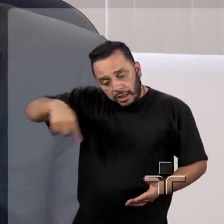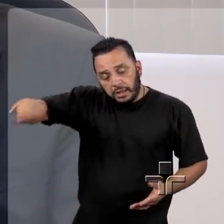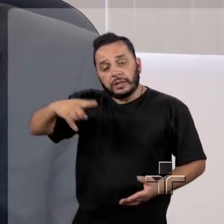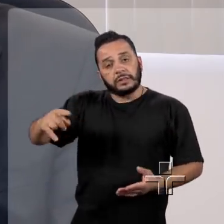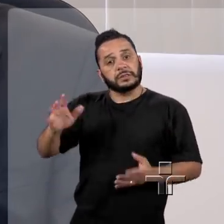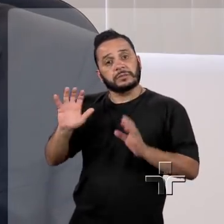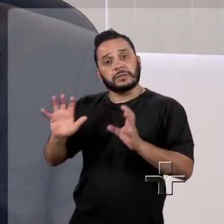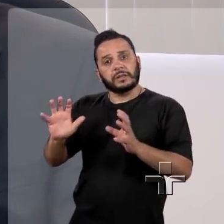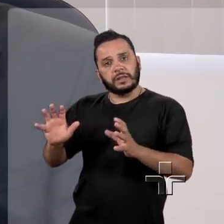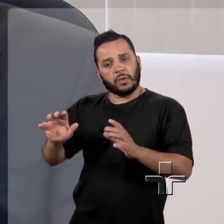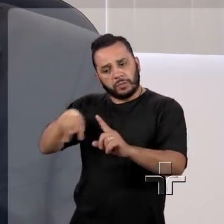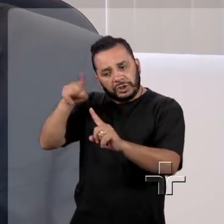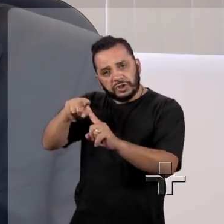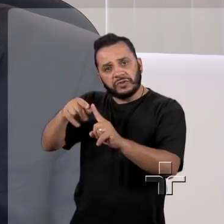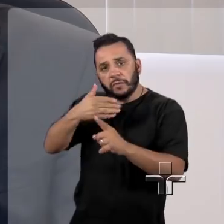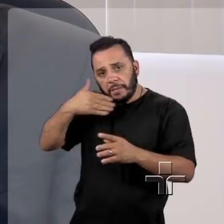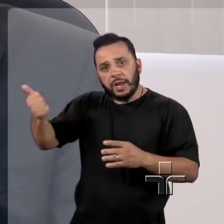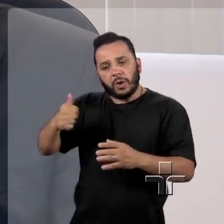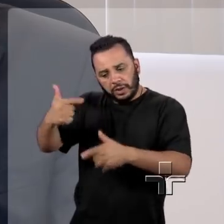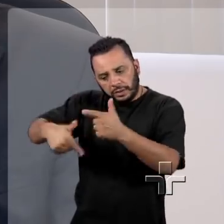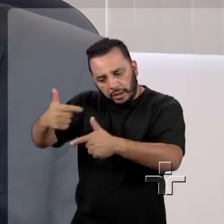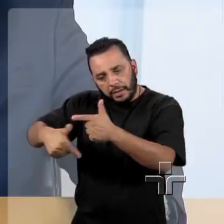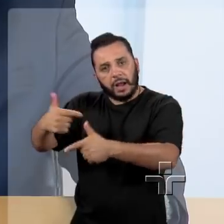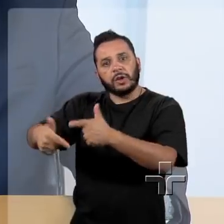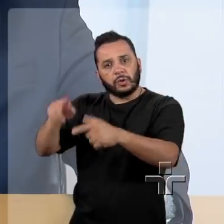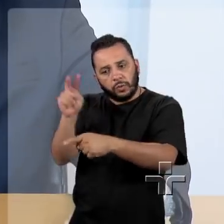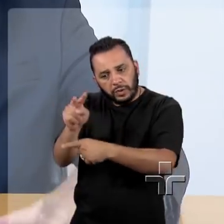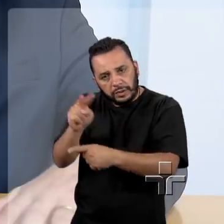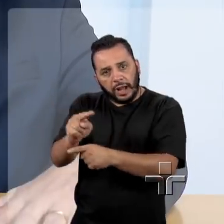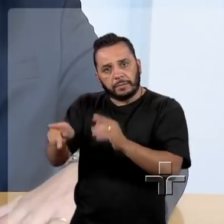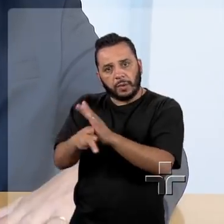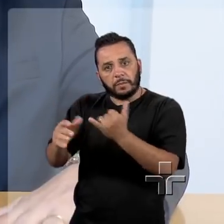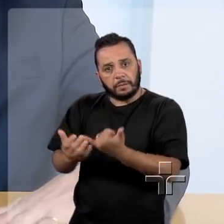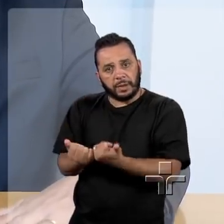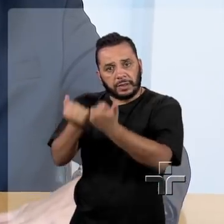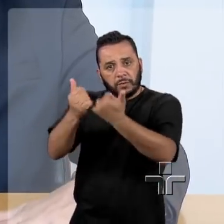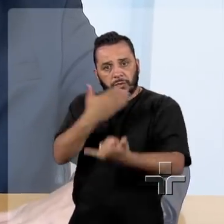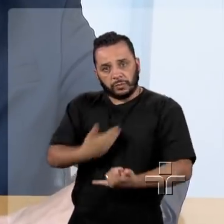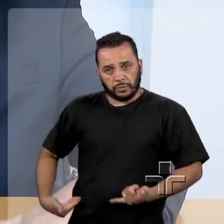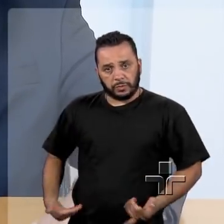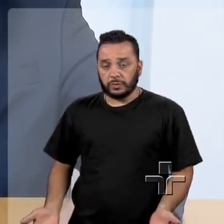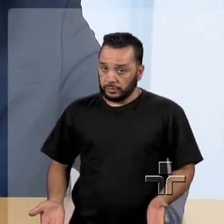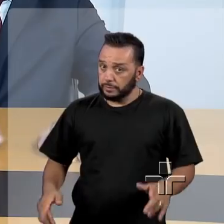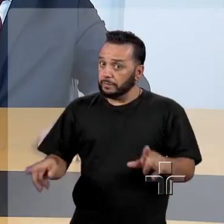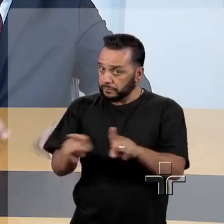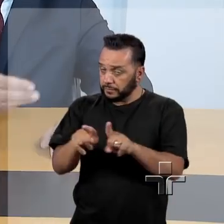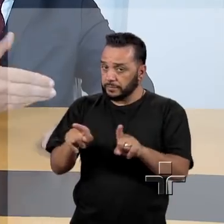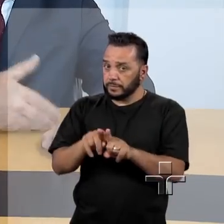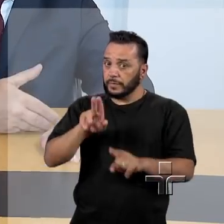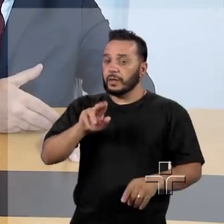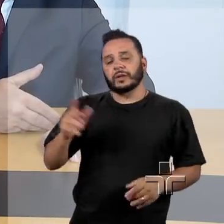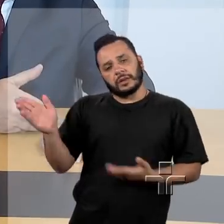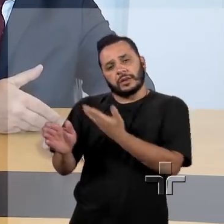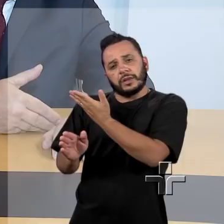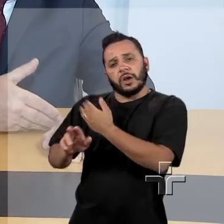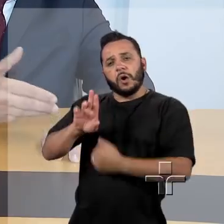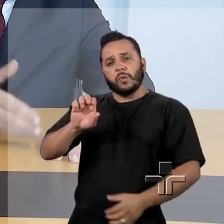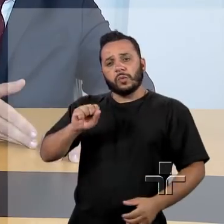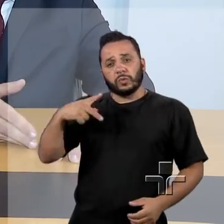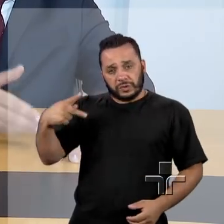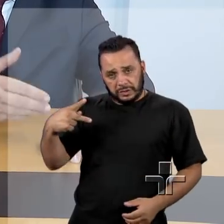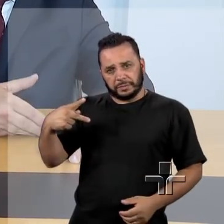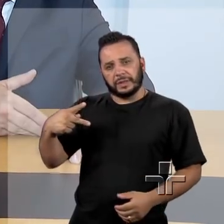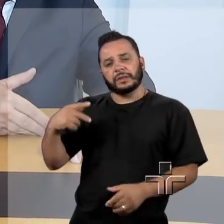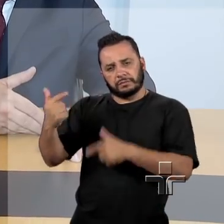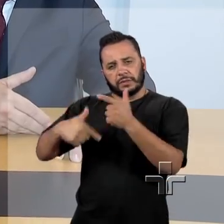para o desempenho e a eficácia do patrimônio público. Para o professor de Relações Internacionais da USP, um dos desafios é